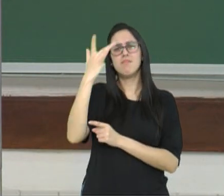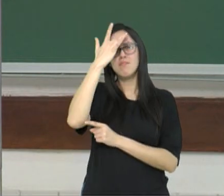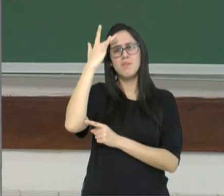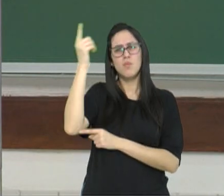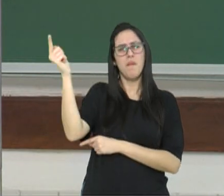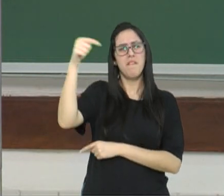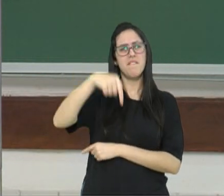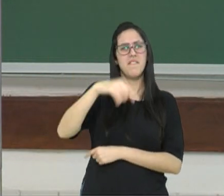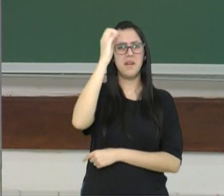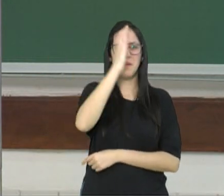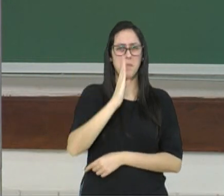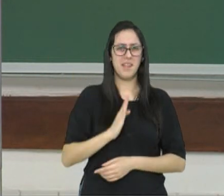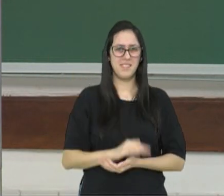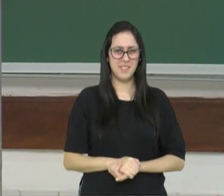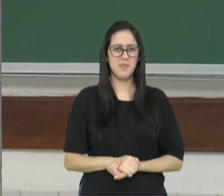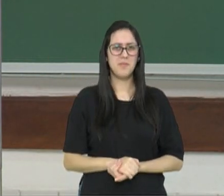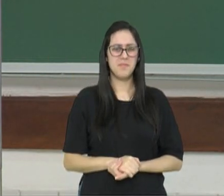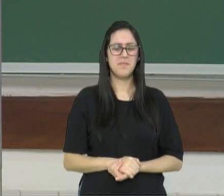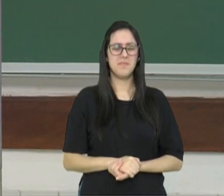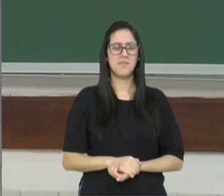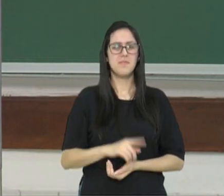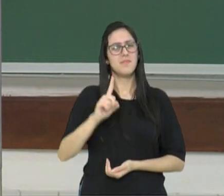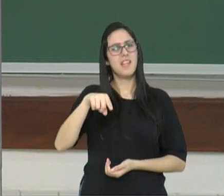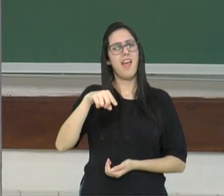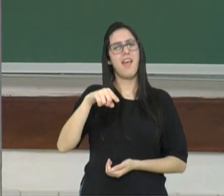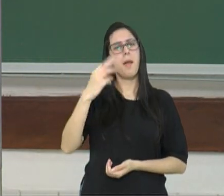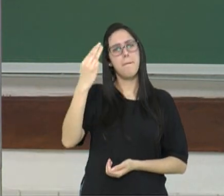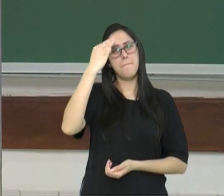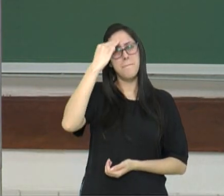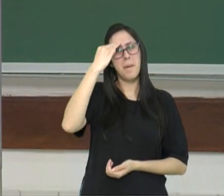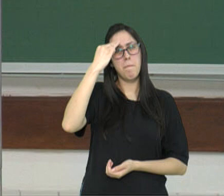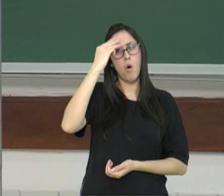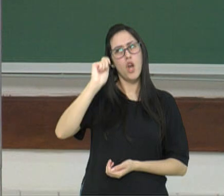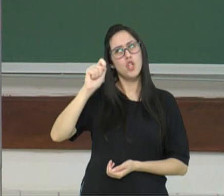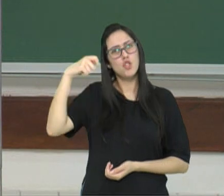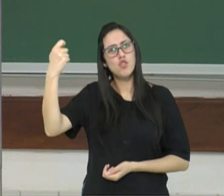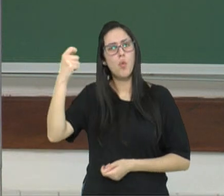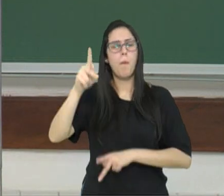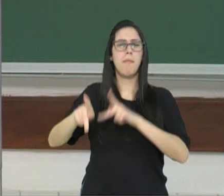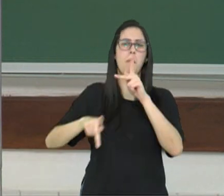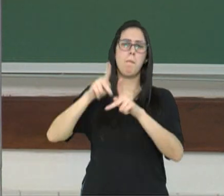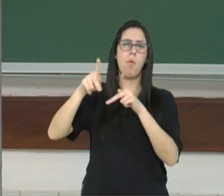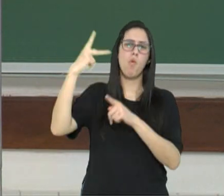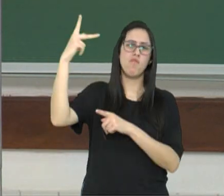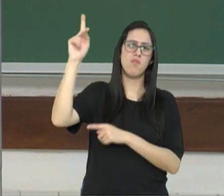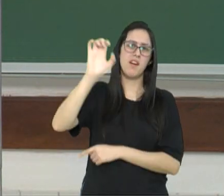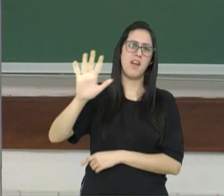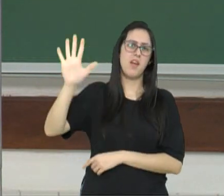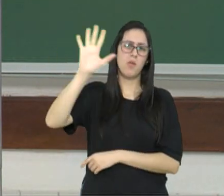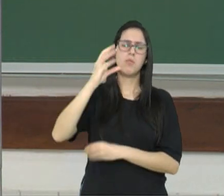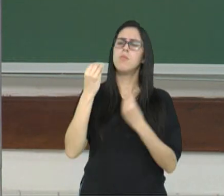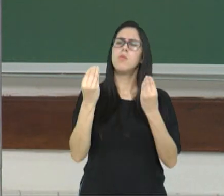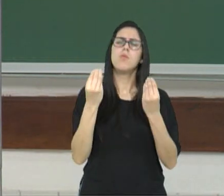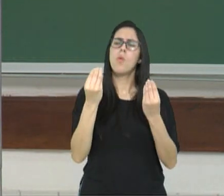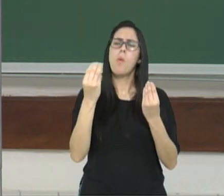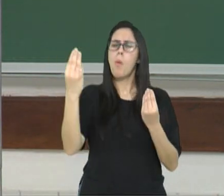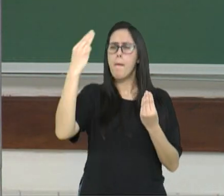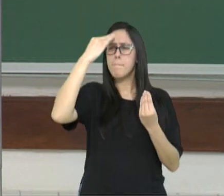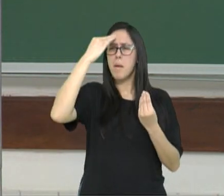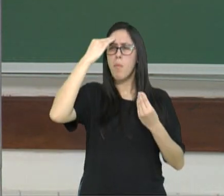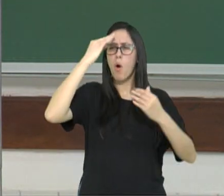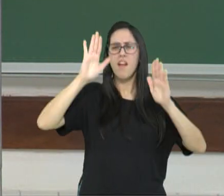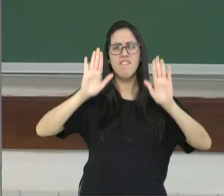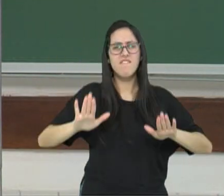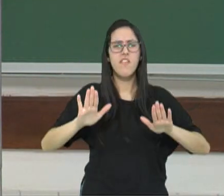mesmo. Sobre os povos aí, então, e etnias que formaram o nosso estado, como que se organizou essa memória coletiva